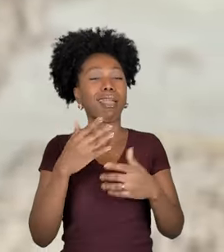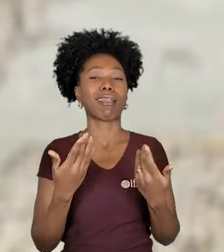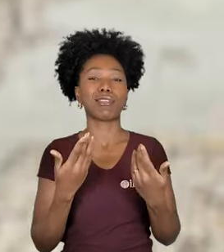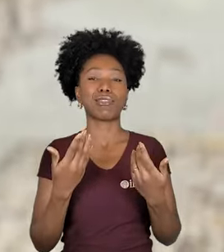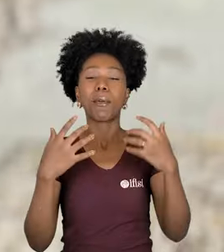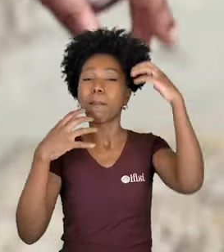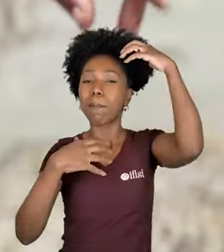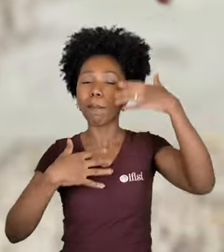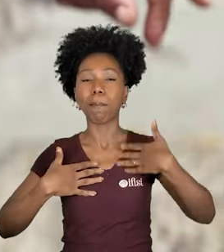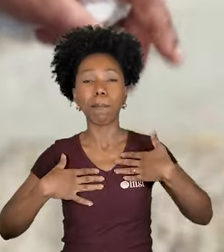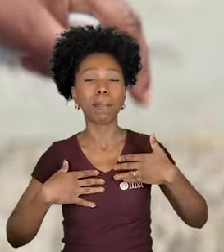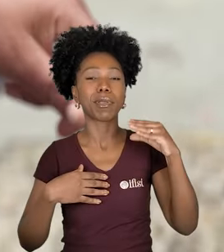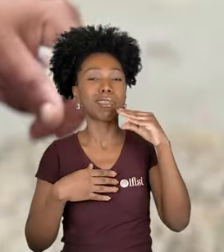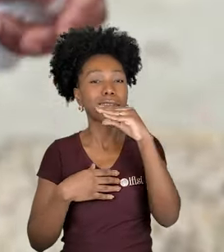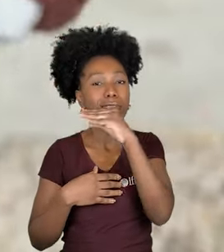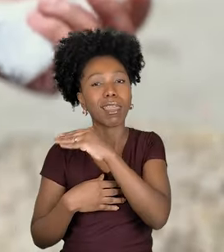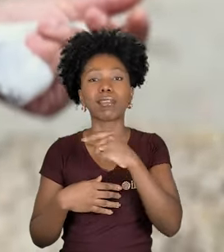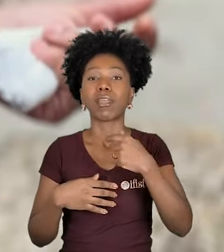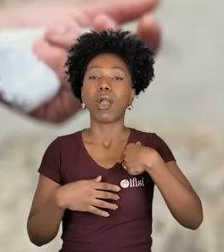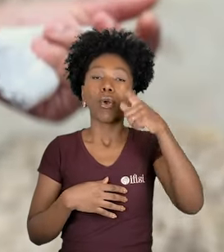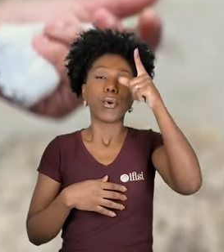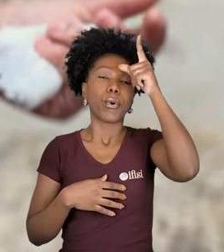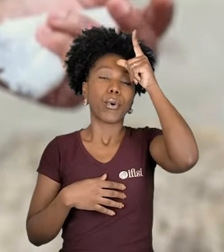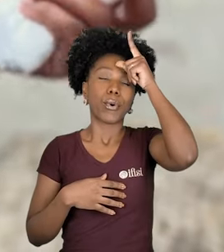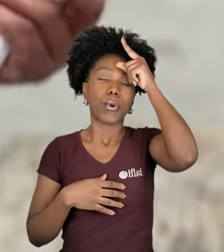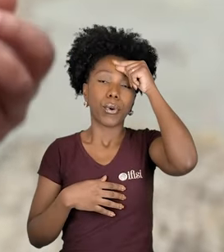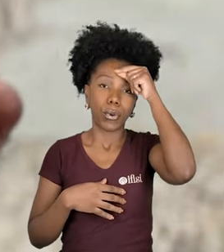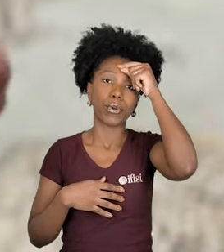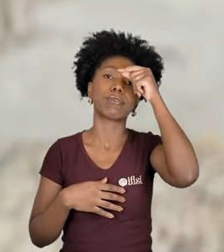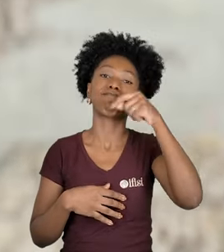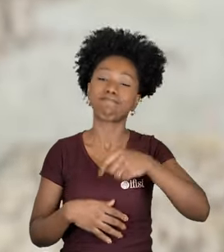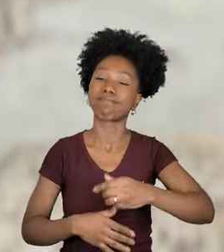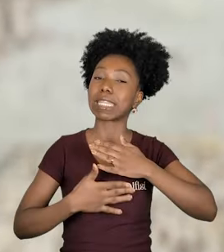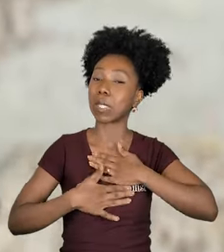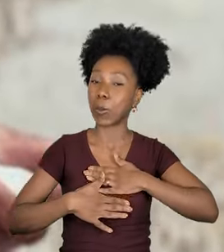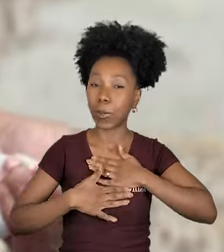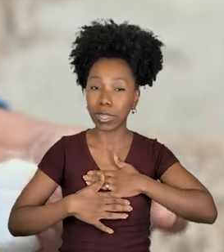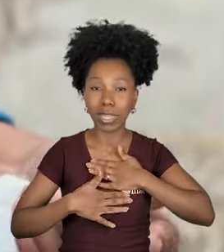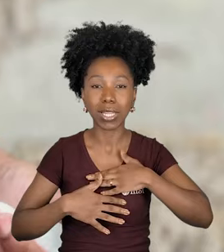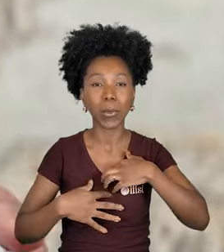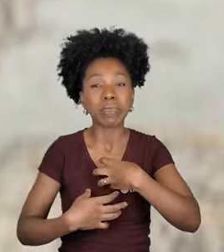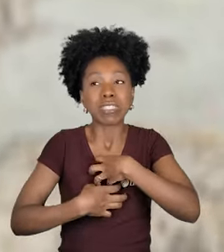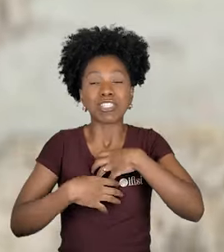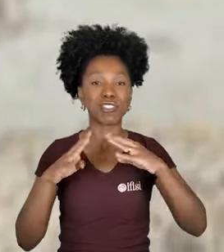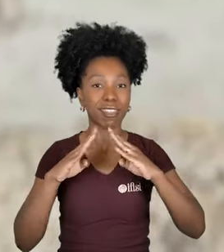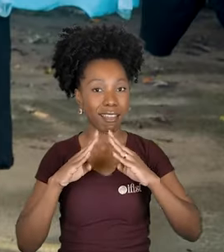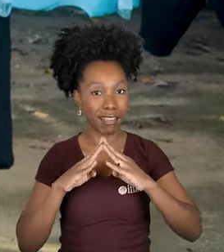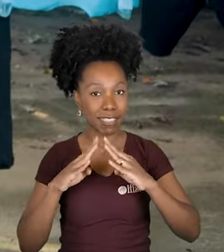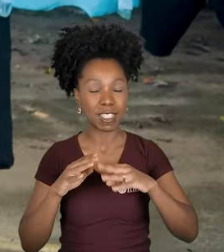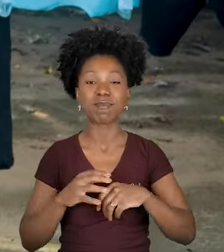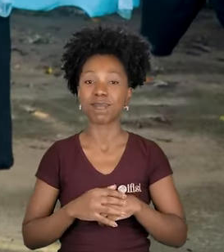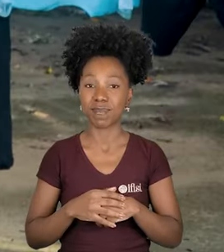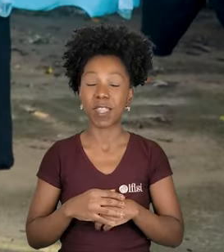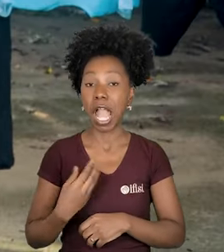recebeu, o banho quente. Eu respirei aliviada, sabe? A tranquilidade. Eu me senti na minha casa.